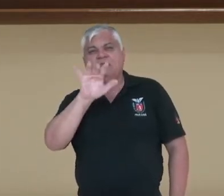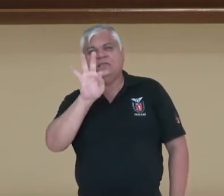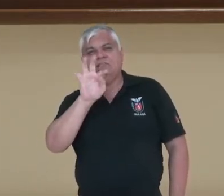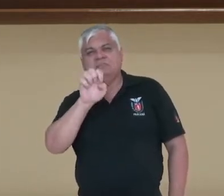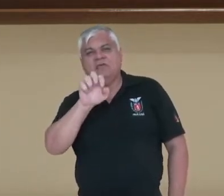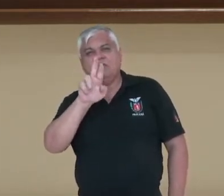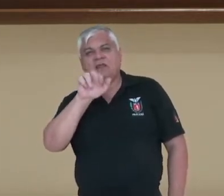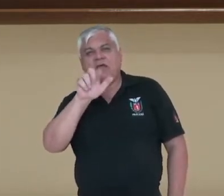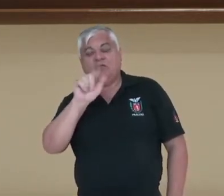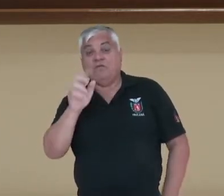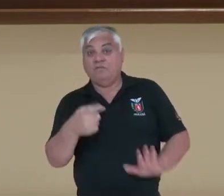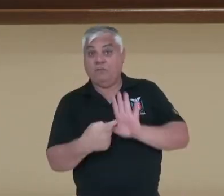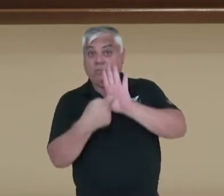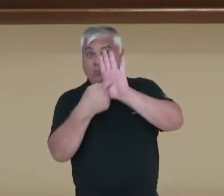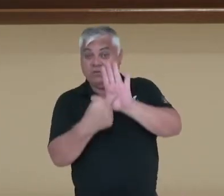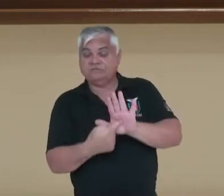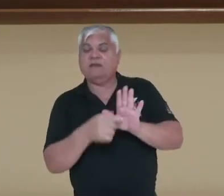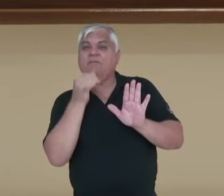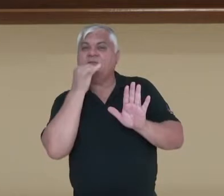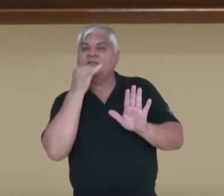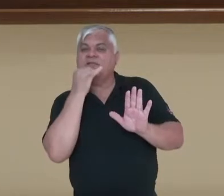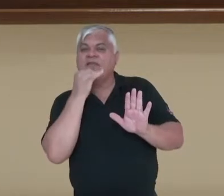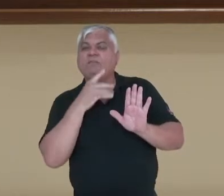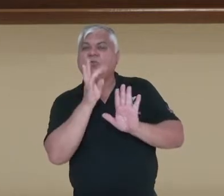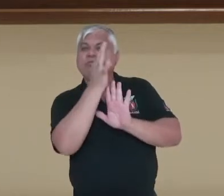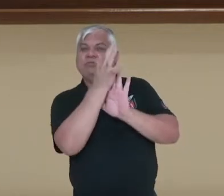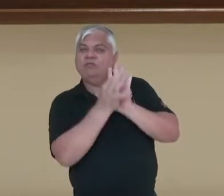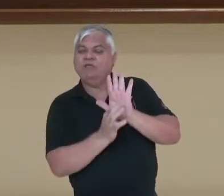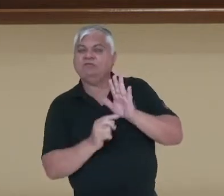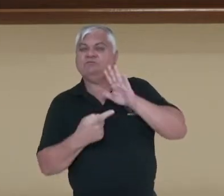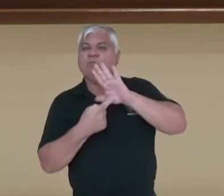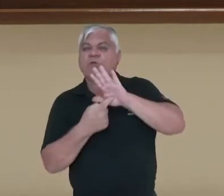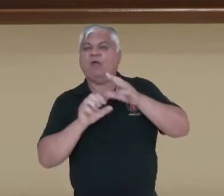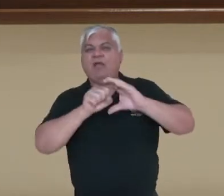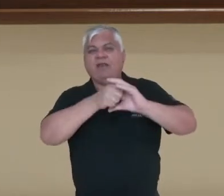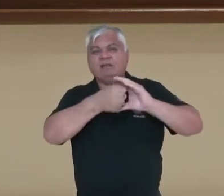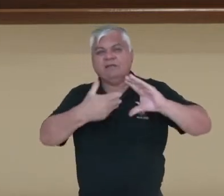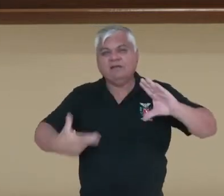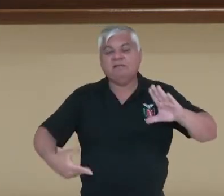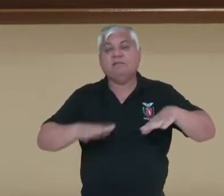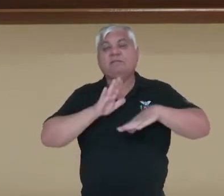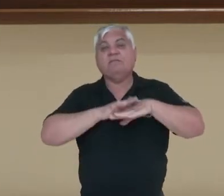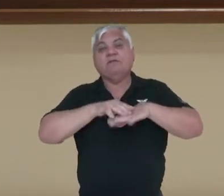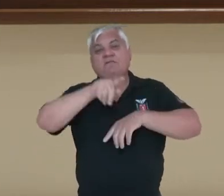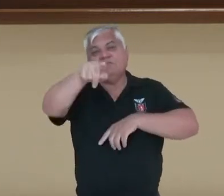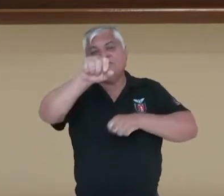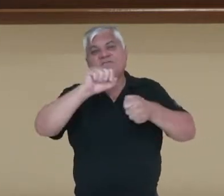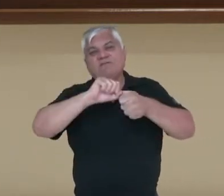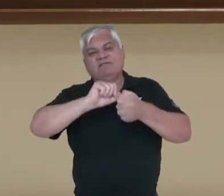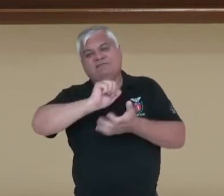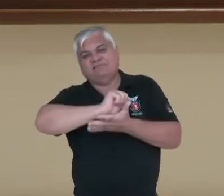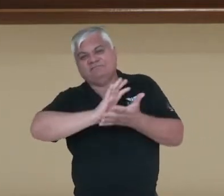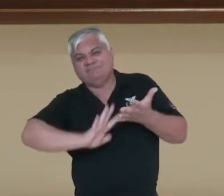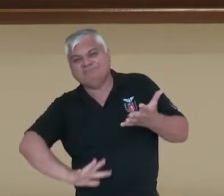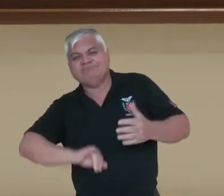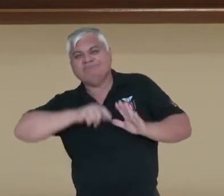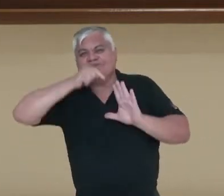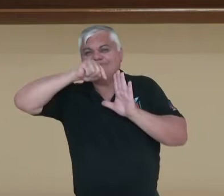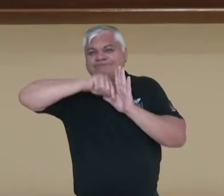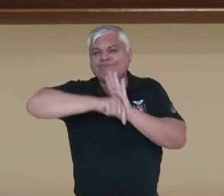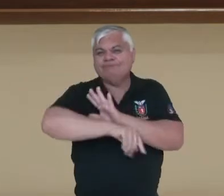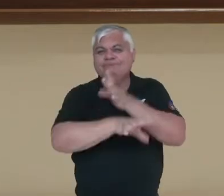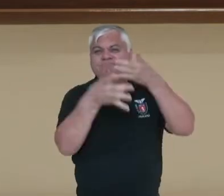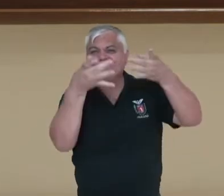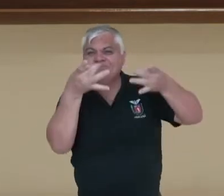de um ensaio literário e analisar algumas características, além de propor aí algumas atividades para que vocês possam se aprofundar